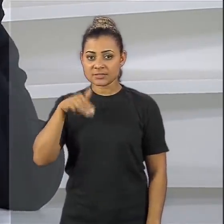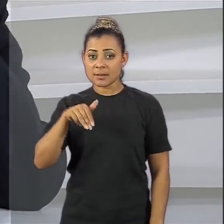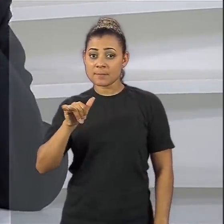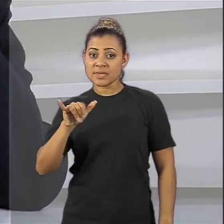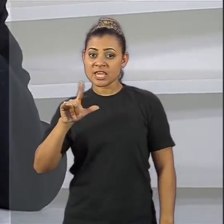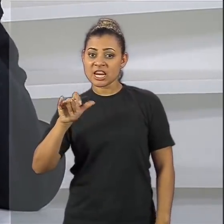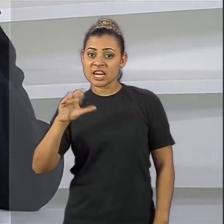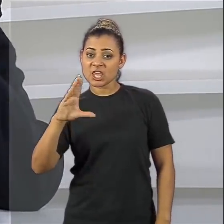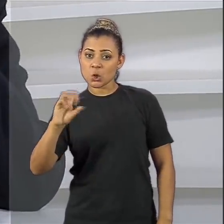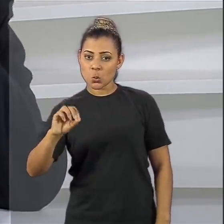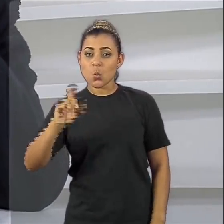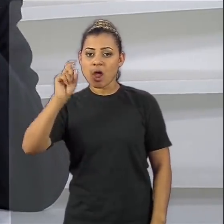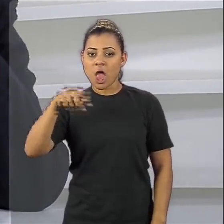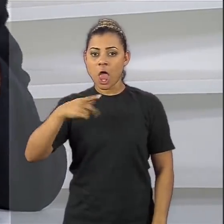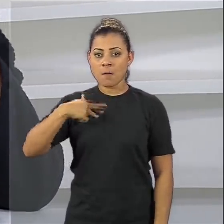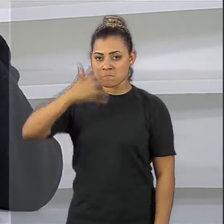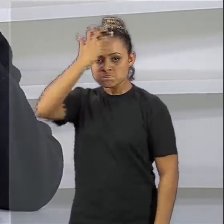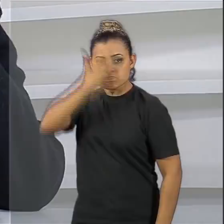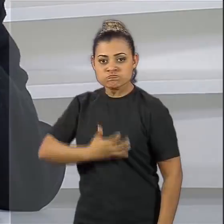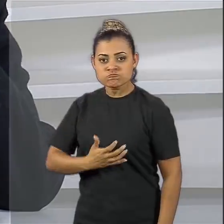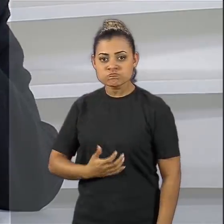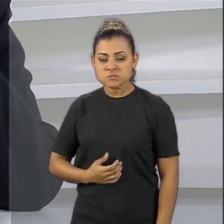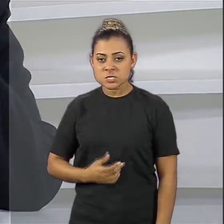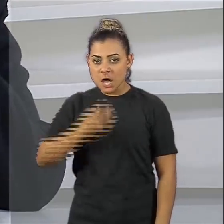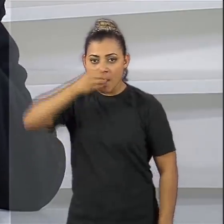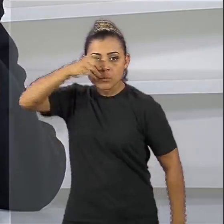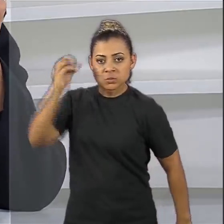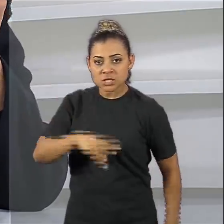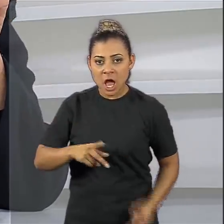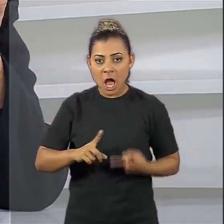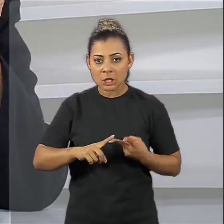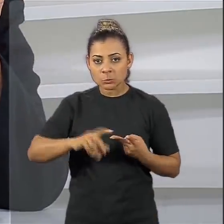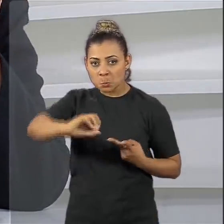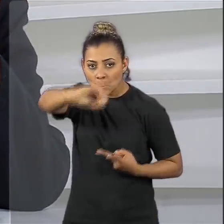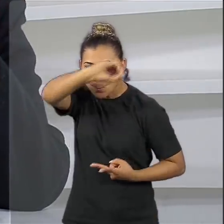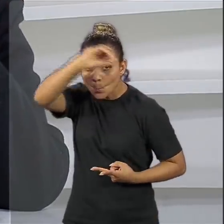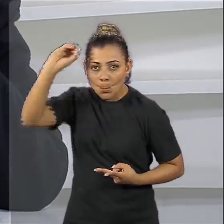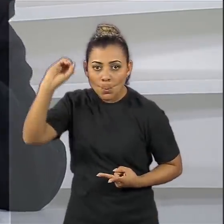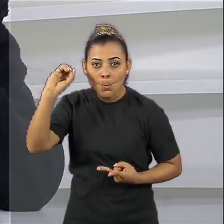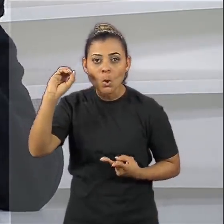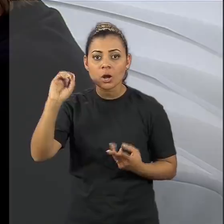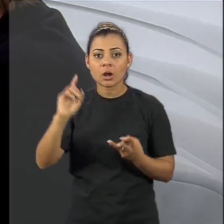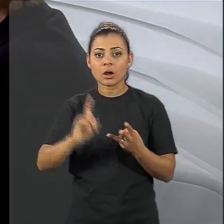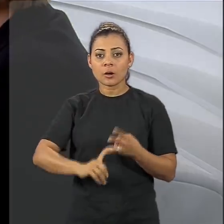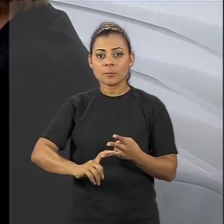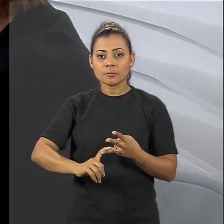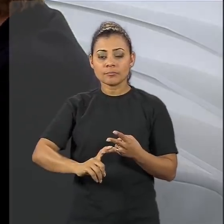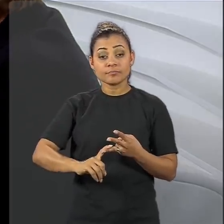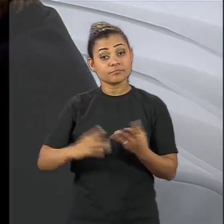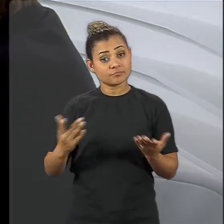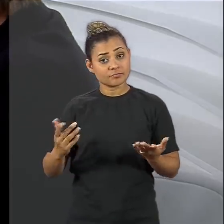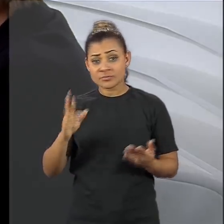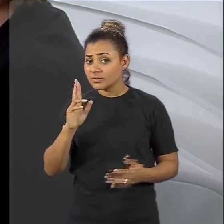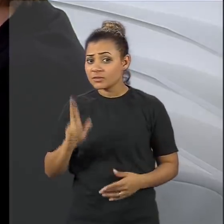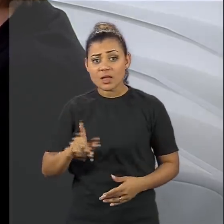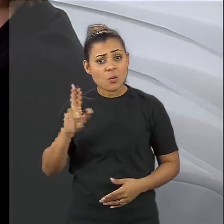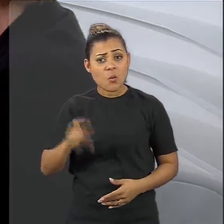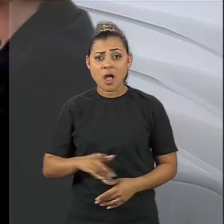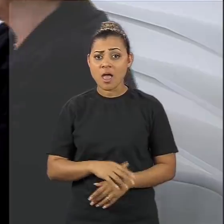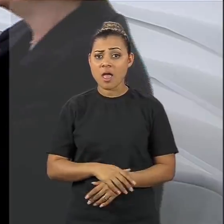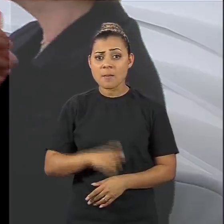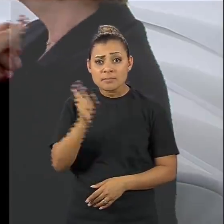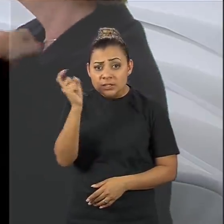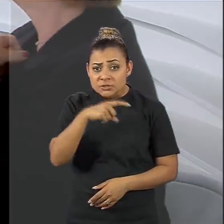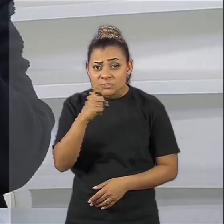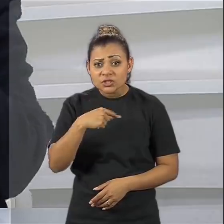é turrão, é ignorante, não sabe nada do que se passa fora dos quartéis. E não é verdade isso.